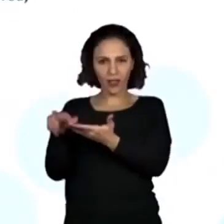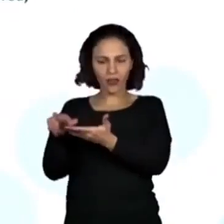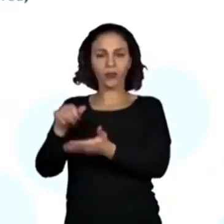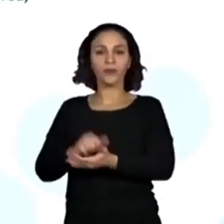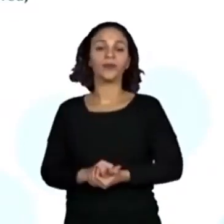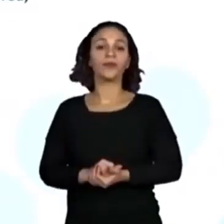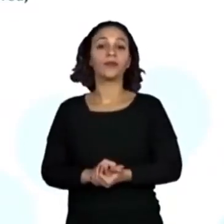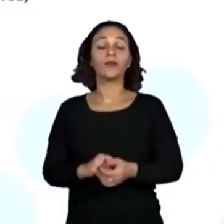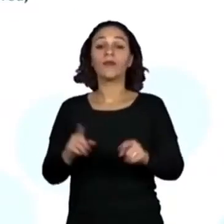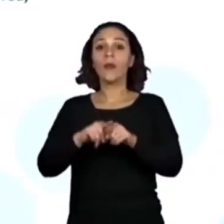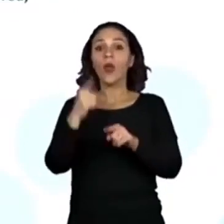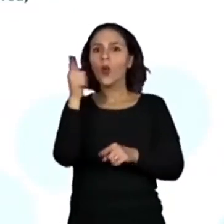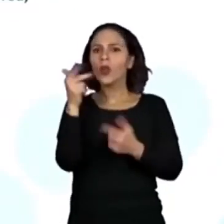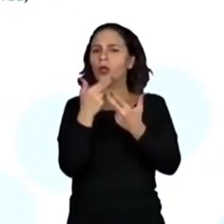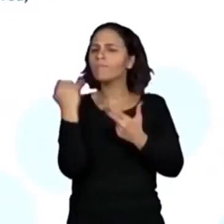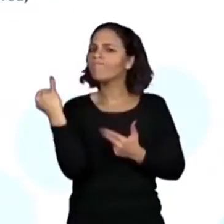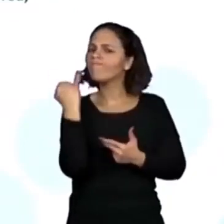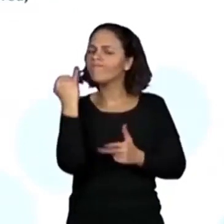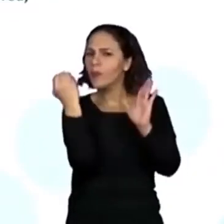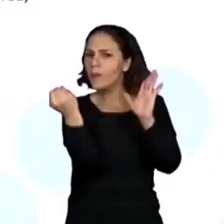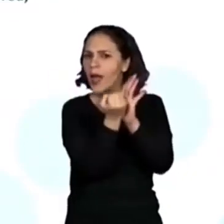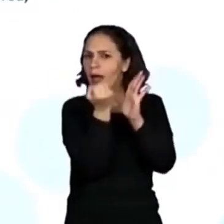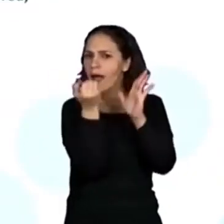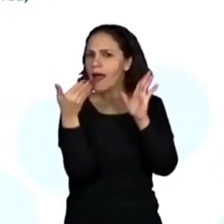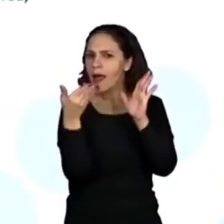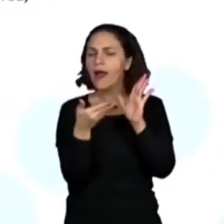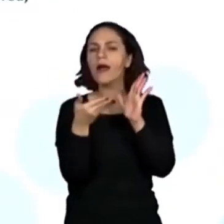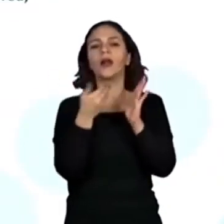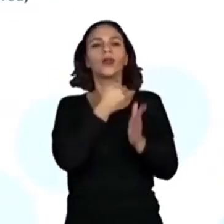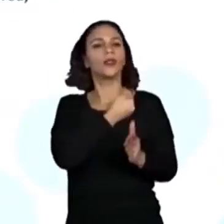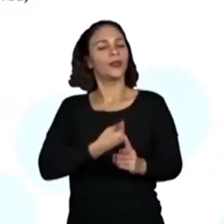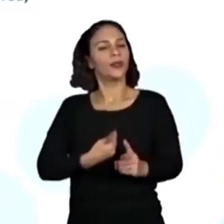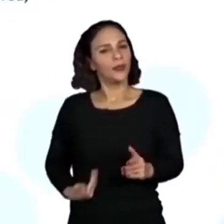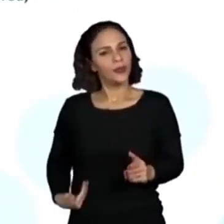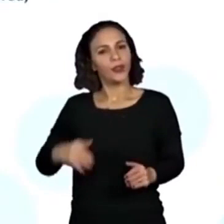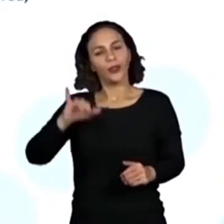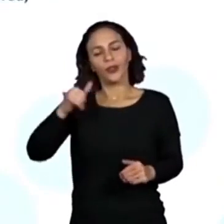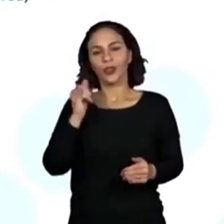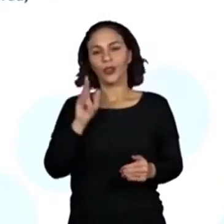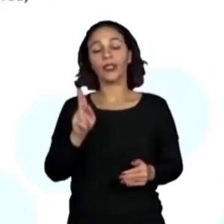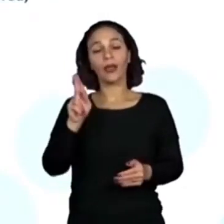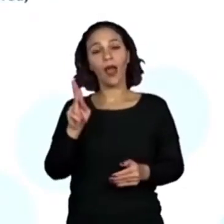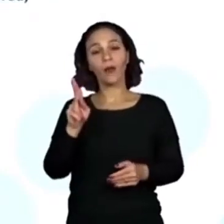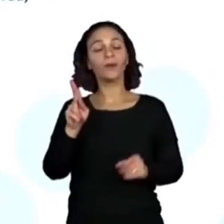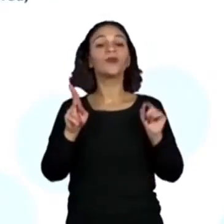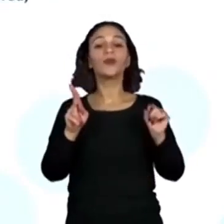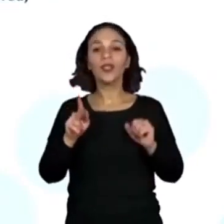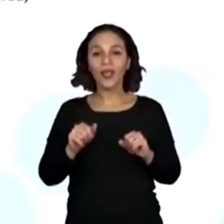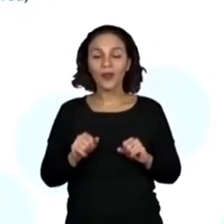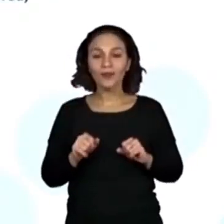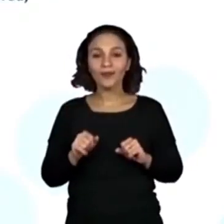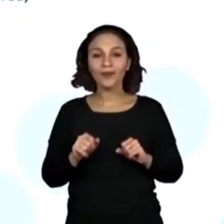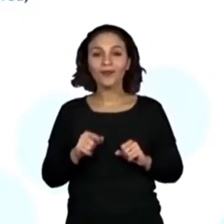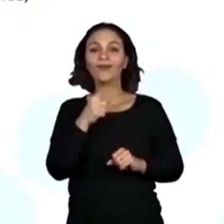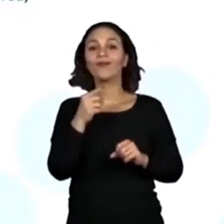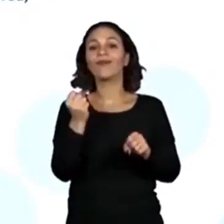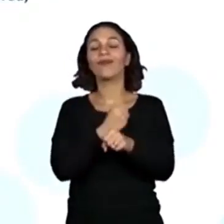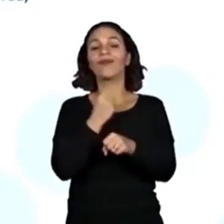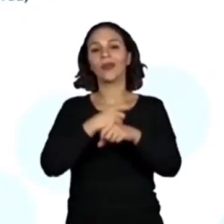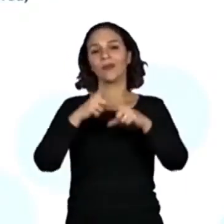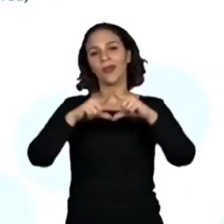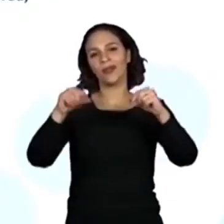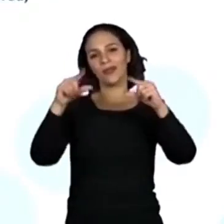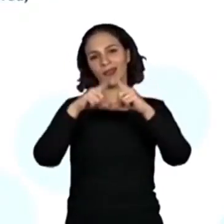coisa que foi o marco do governo de Juscelino Kubitschek foi a construção de